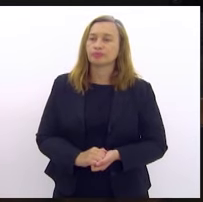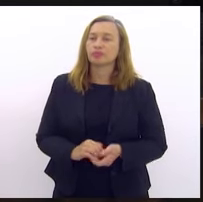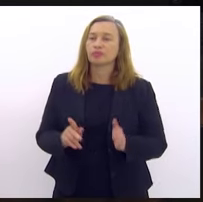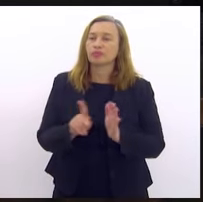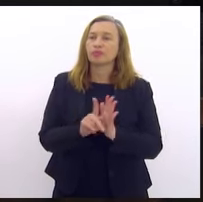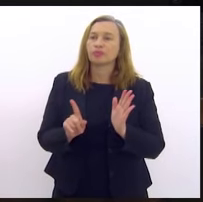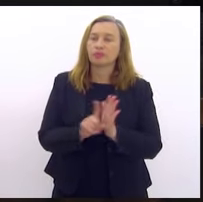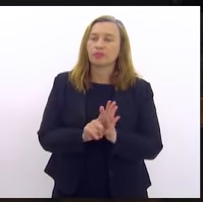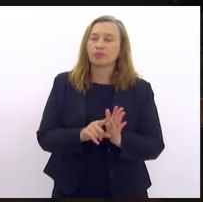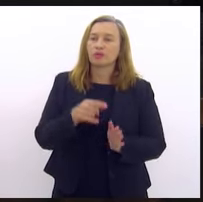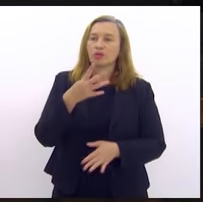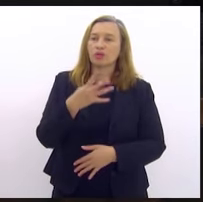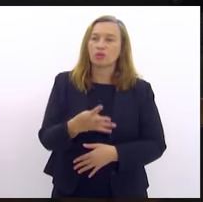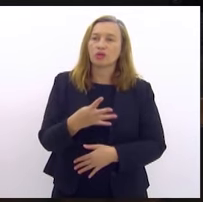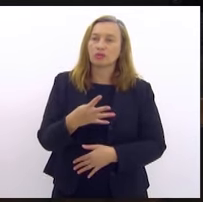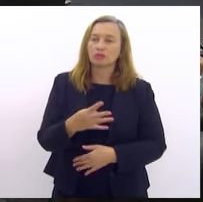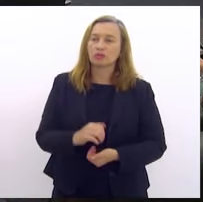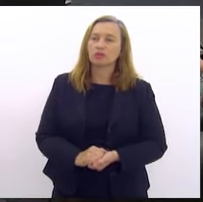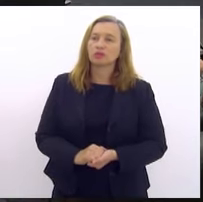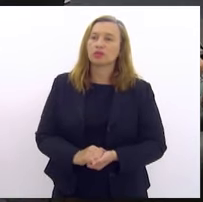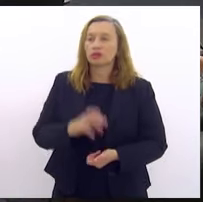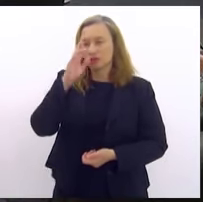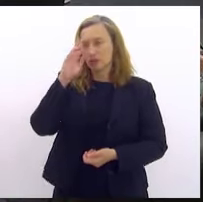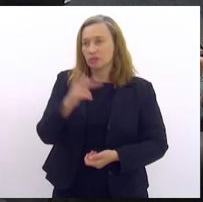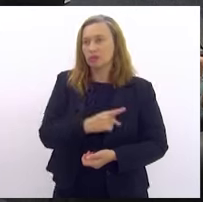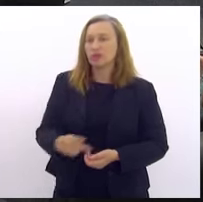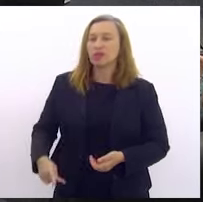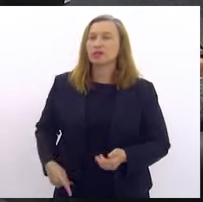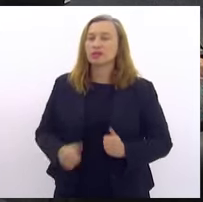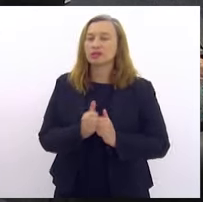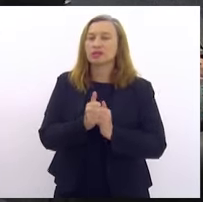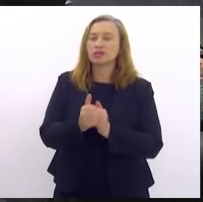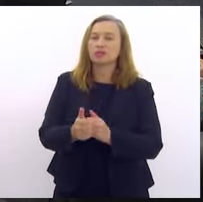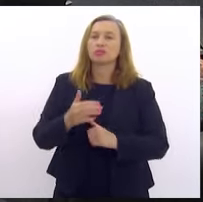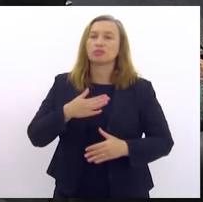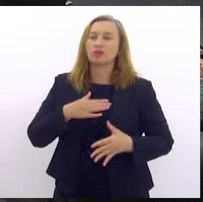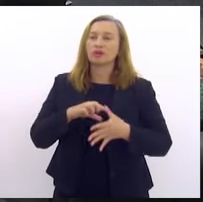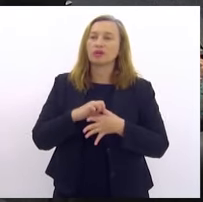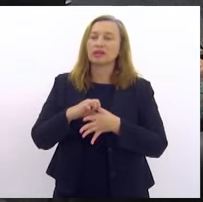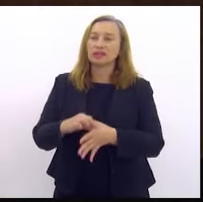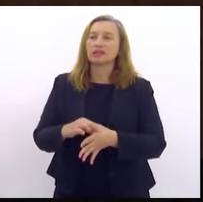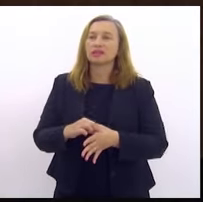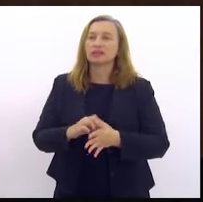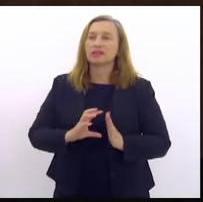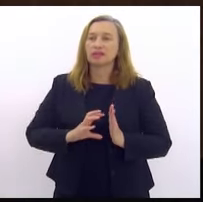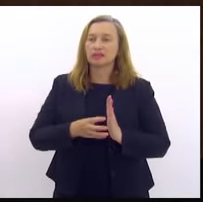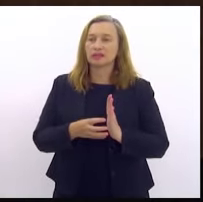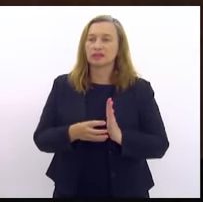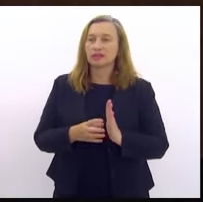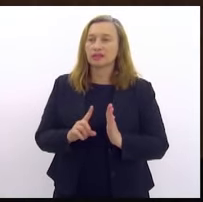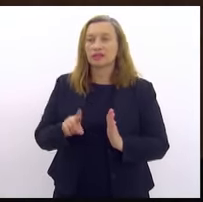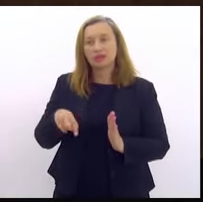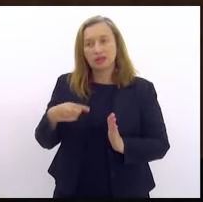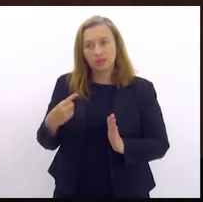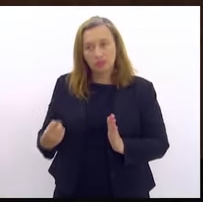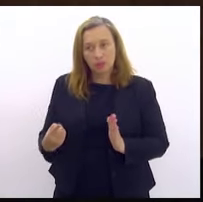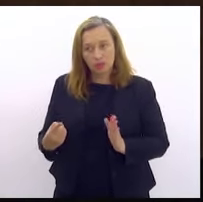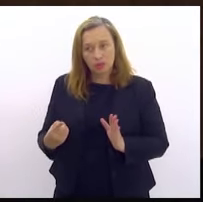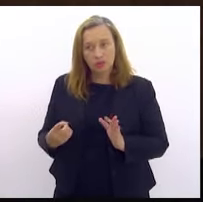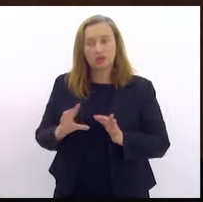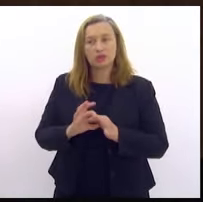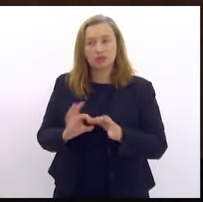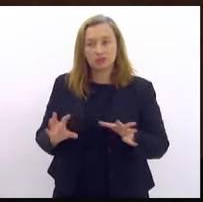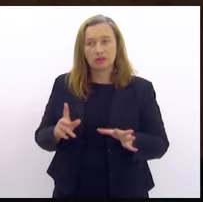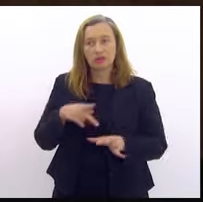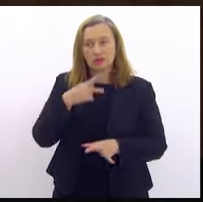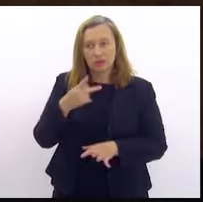Projeto de lei 4... Senhor presidente, seguindo meu líder de bancada... Depois, para a gente não abrir, mas está consignado.